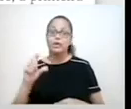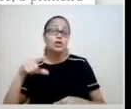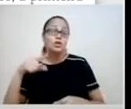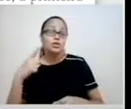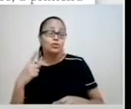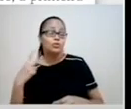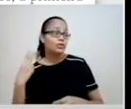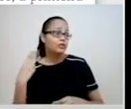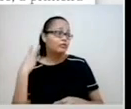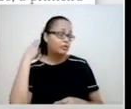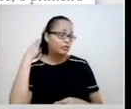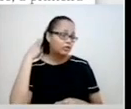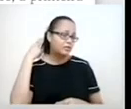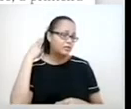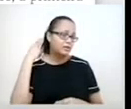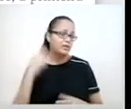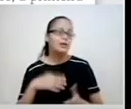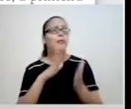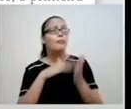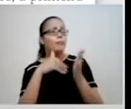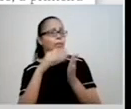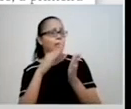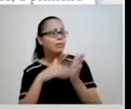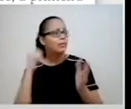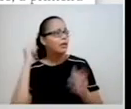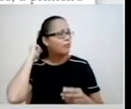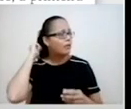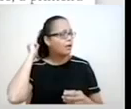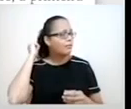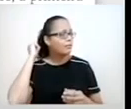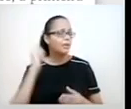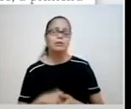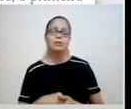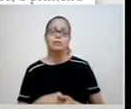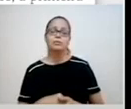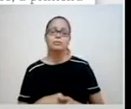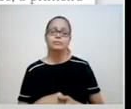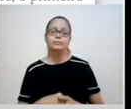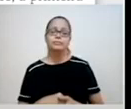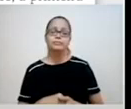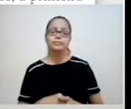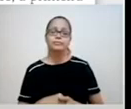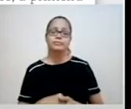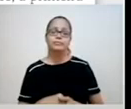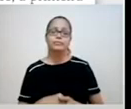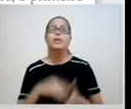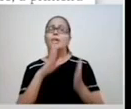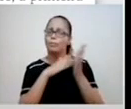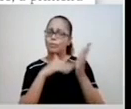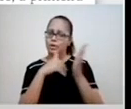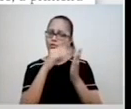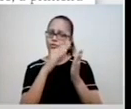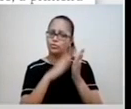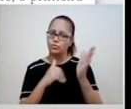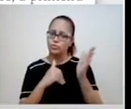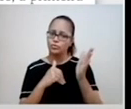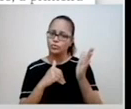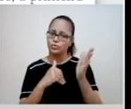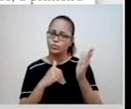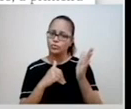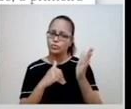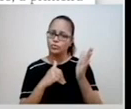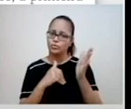Então aquele é de tintura de cabelo. É um expert, uma tintura de cabelo.